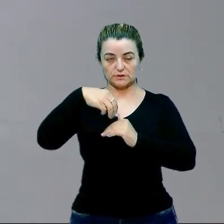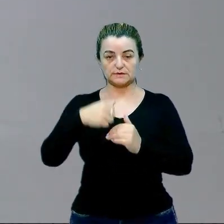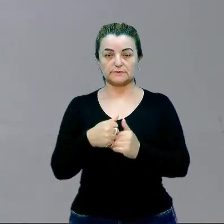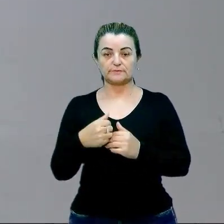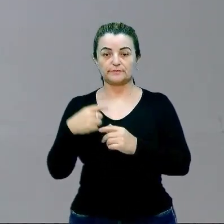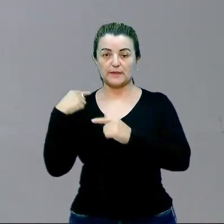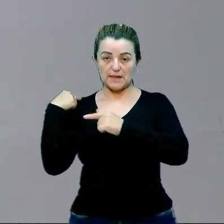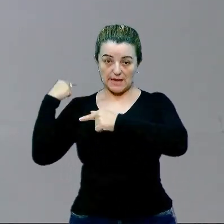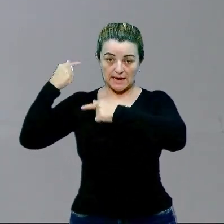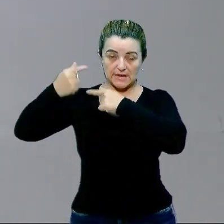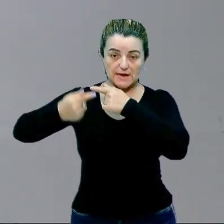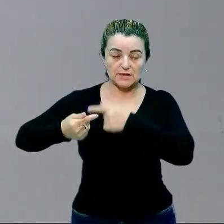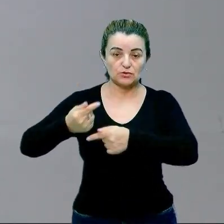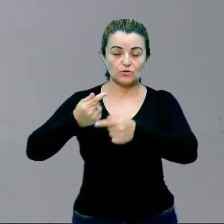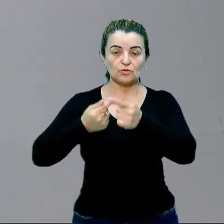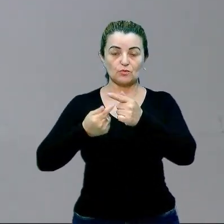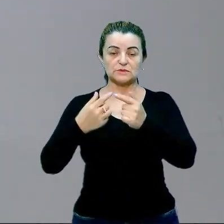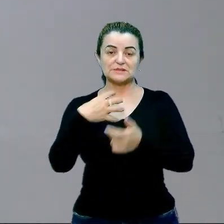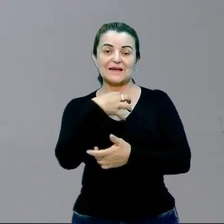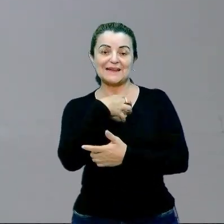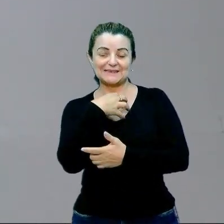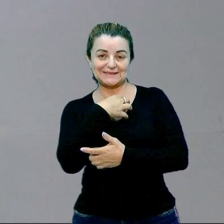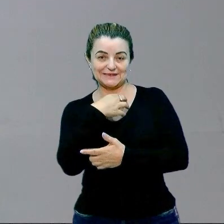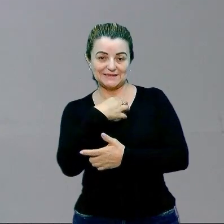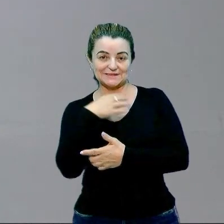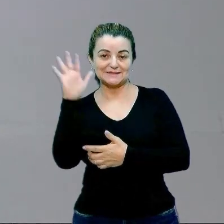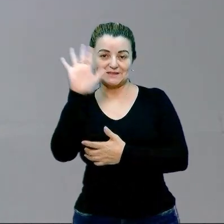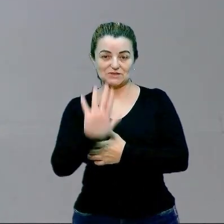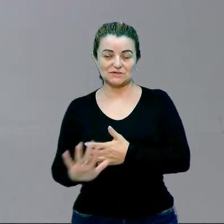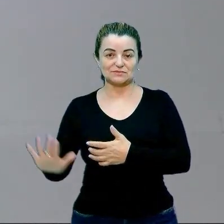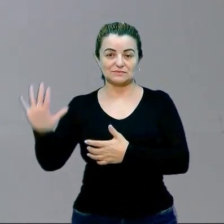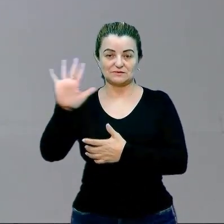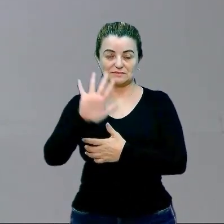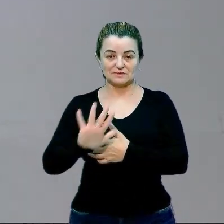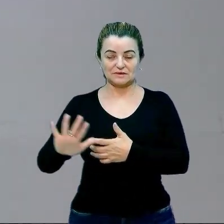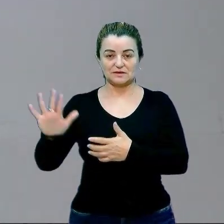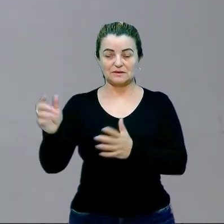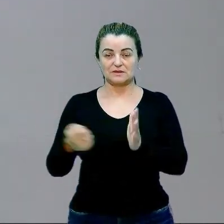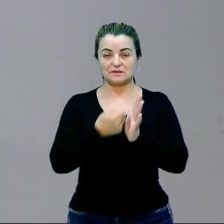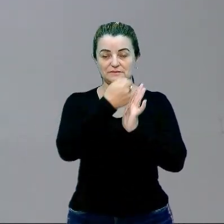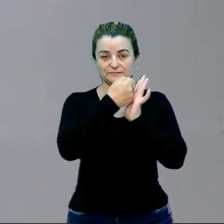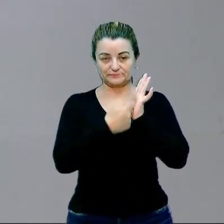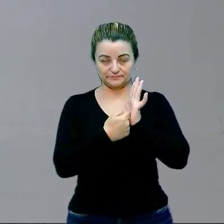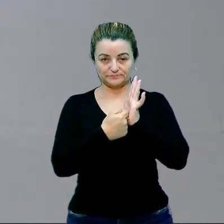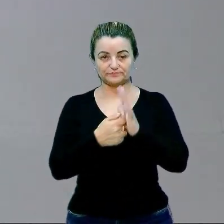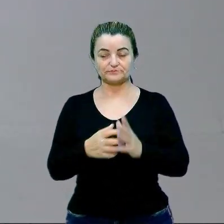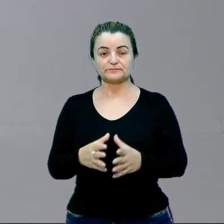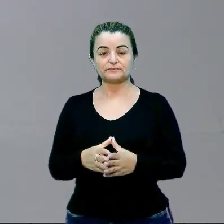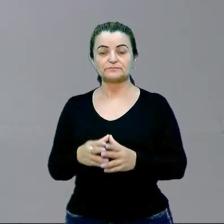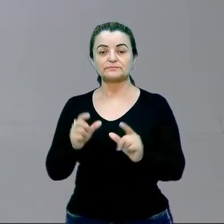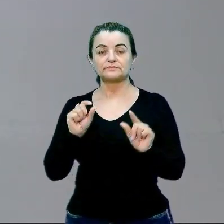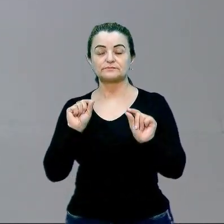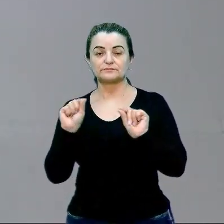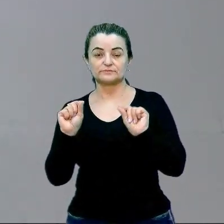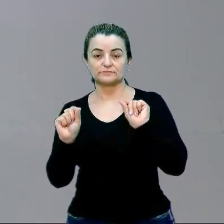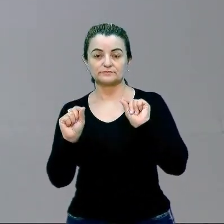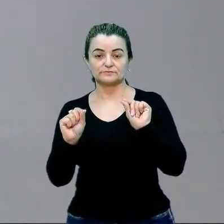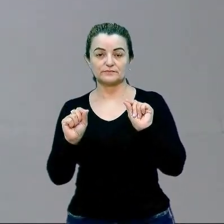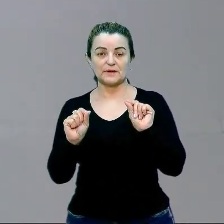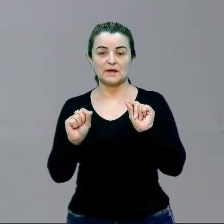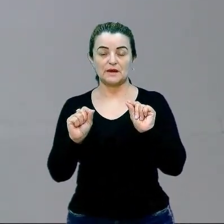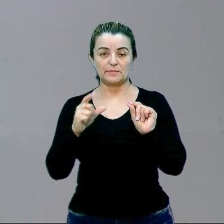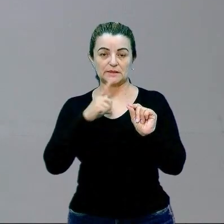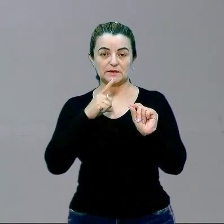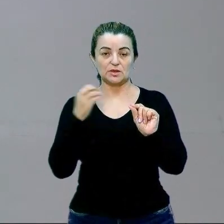ele retoma essas características nacionais descritas anteriormente para